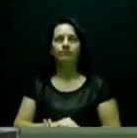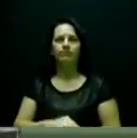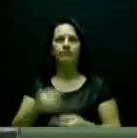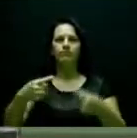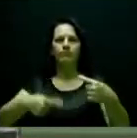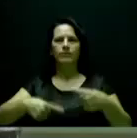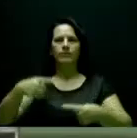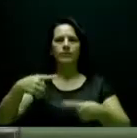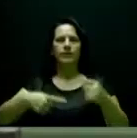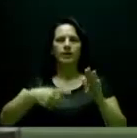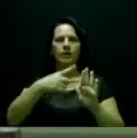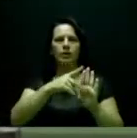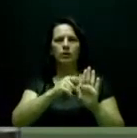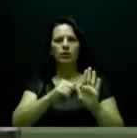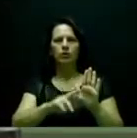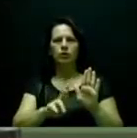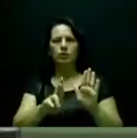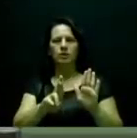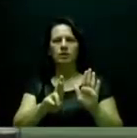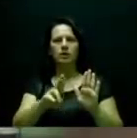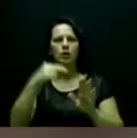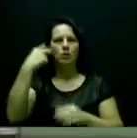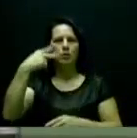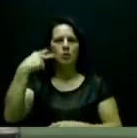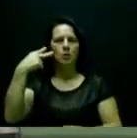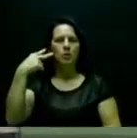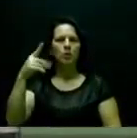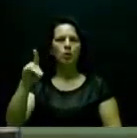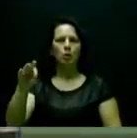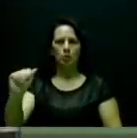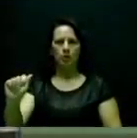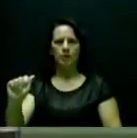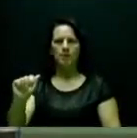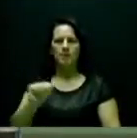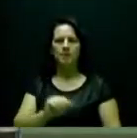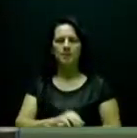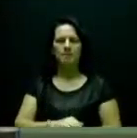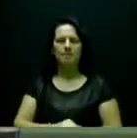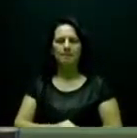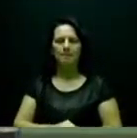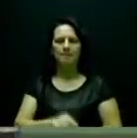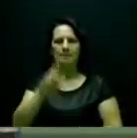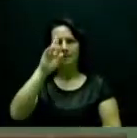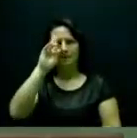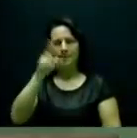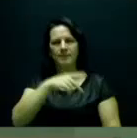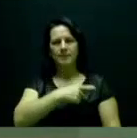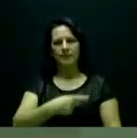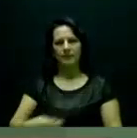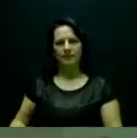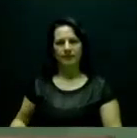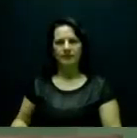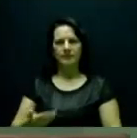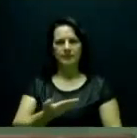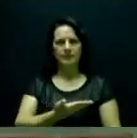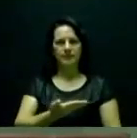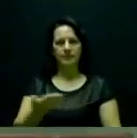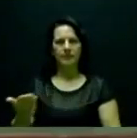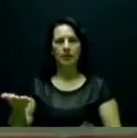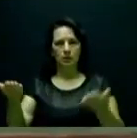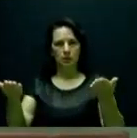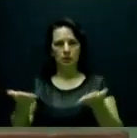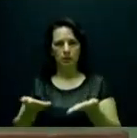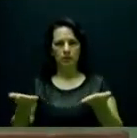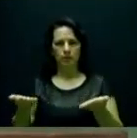Em discussão, o parecer. Peço palavra, senhor presidente. Com a palavra, vereador Doda. Senhor presidente, senhores vereadores,